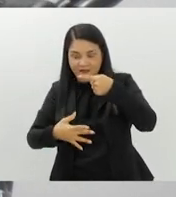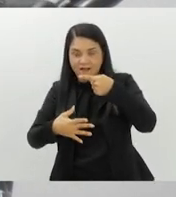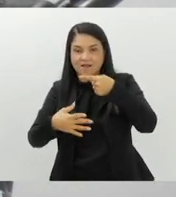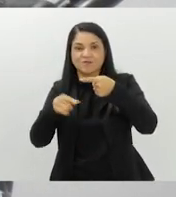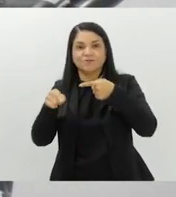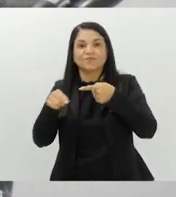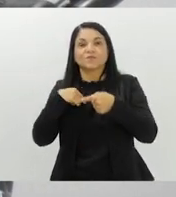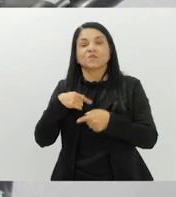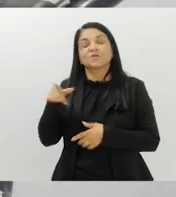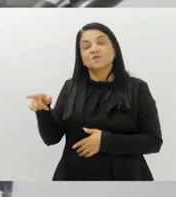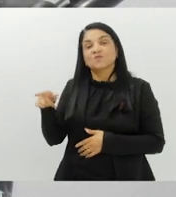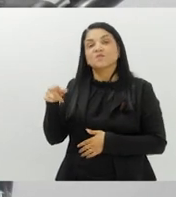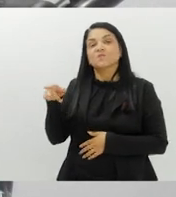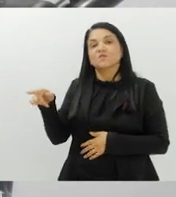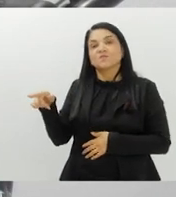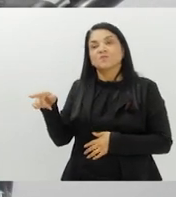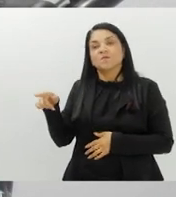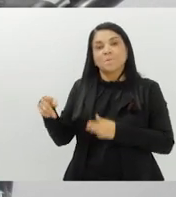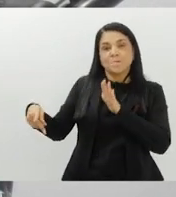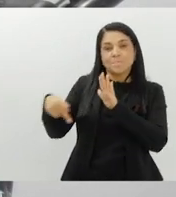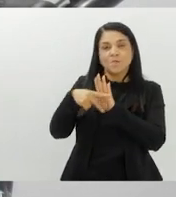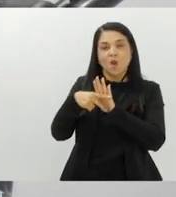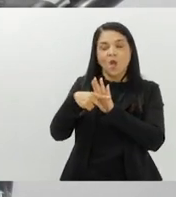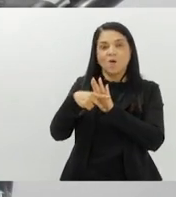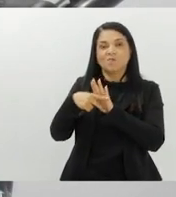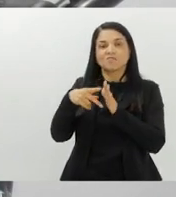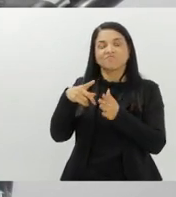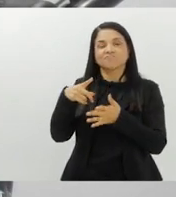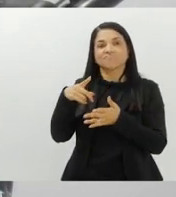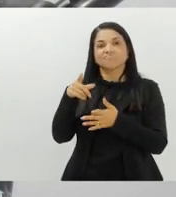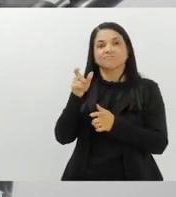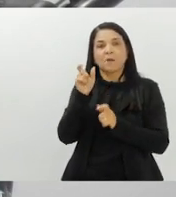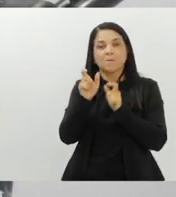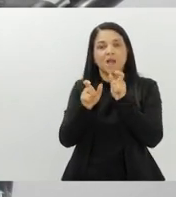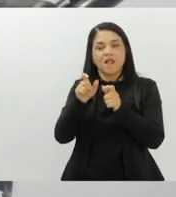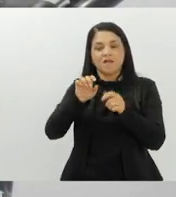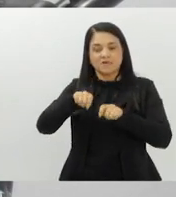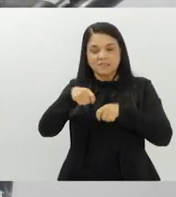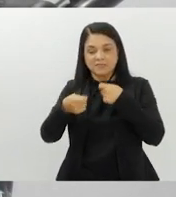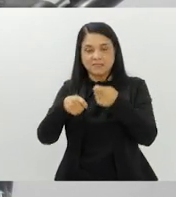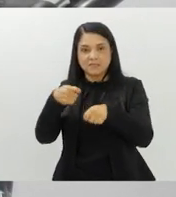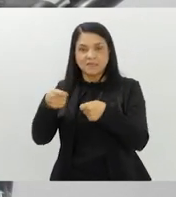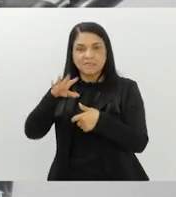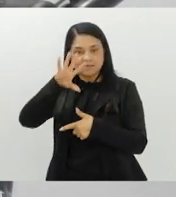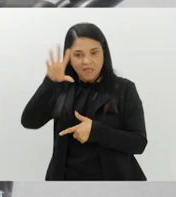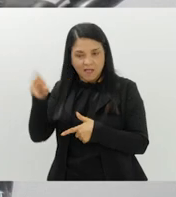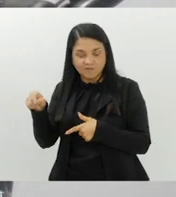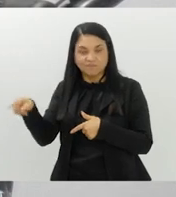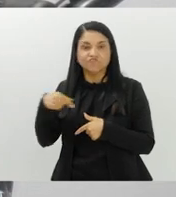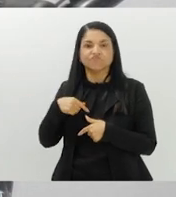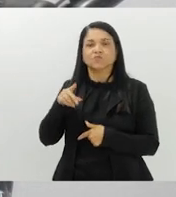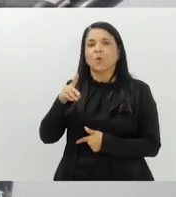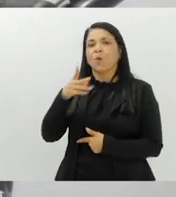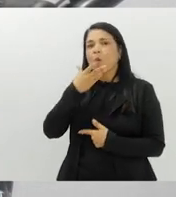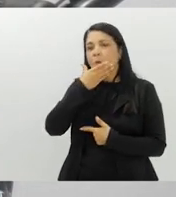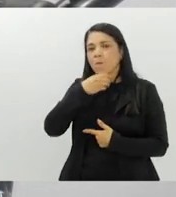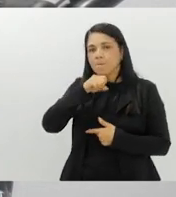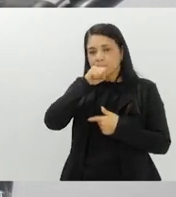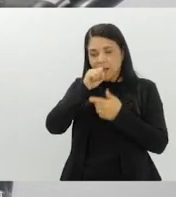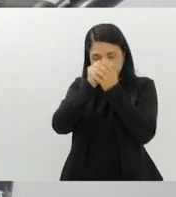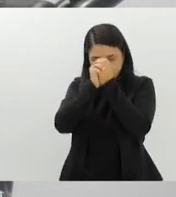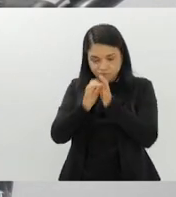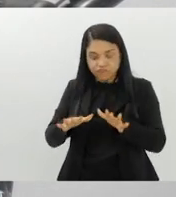pai Vaguinho e o pai Marcelo, quando me procuraram lá na secretaria, eles me convidaram para estar participando